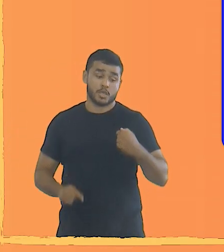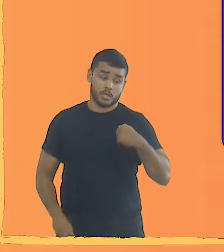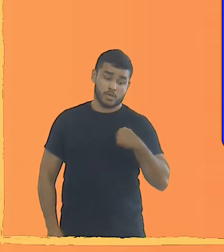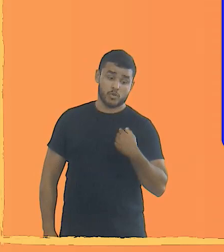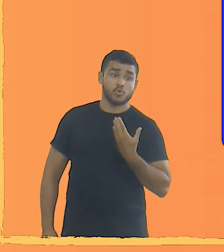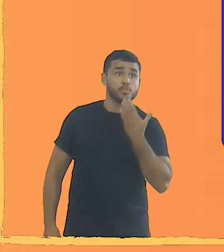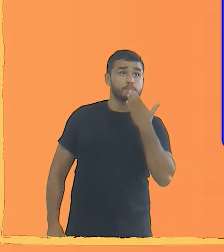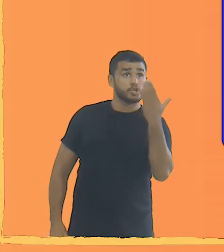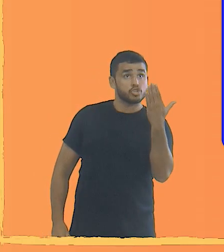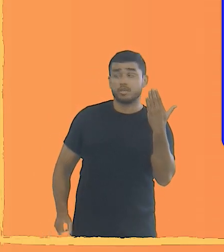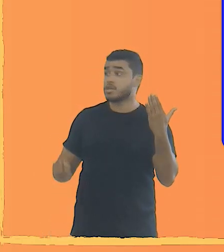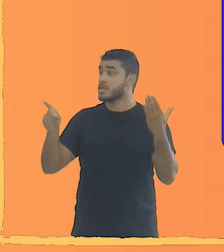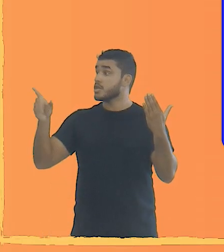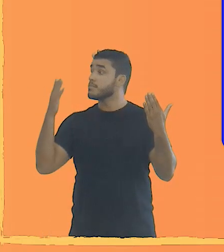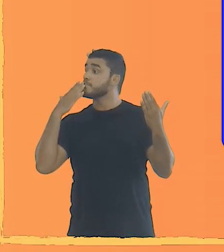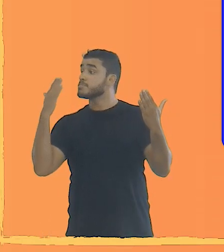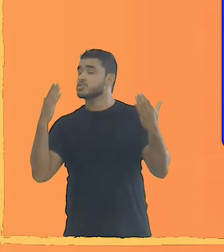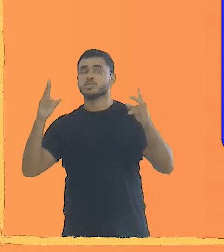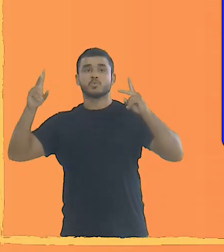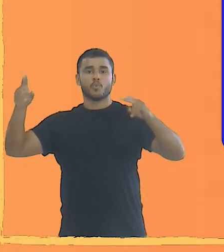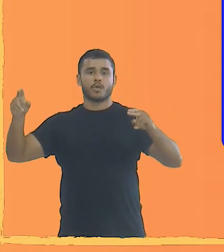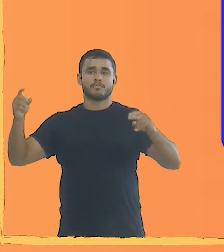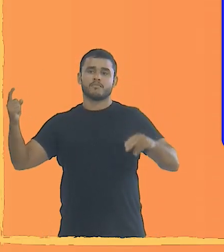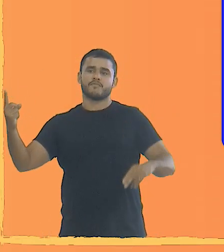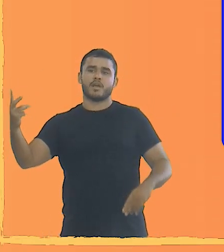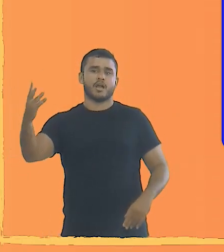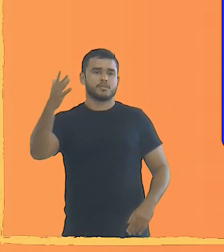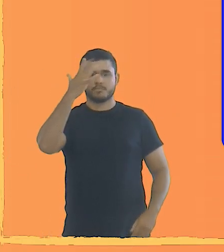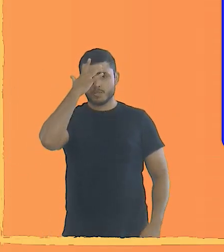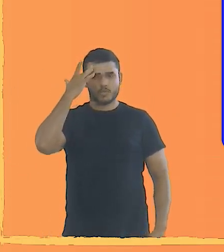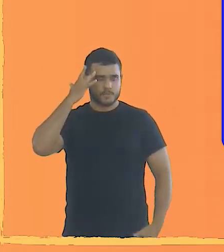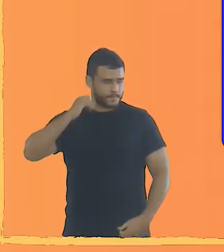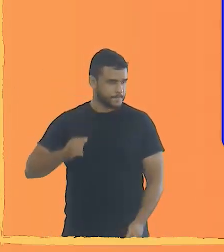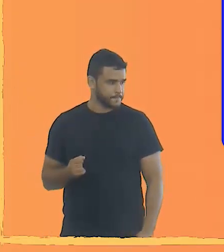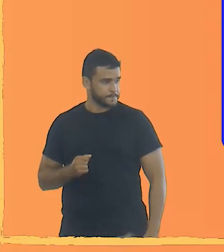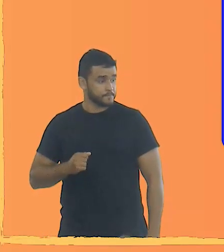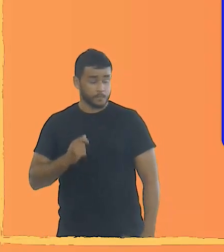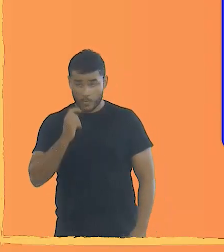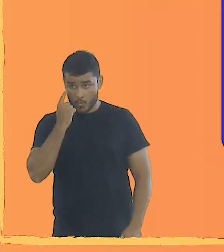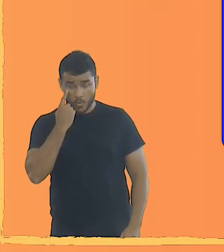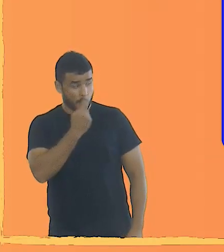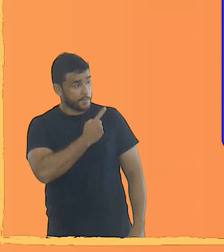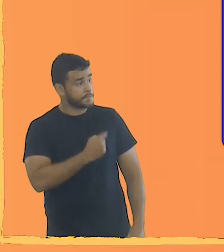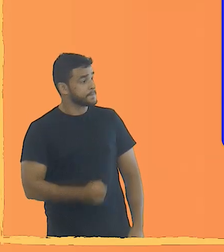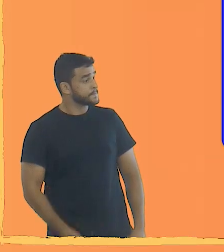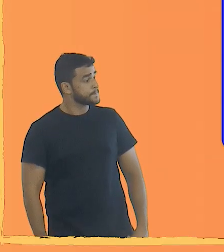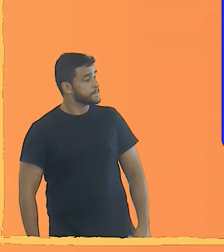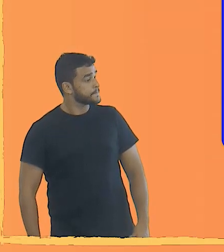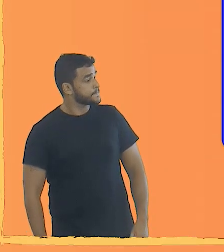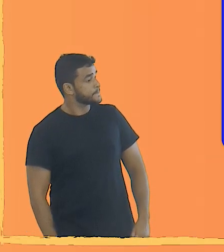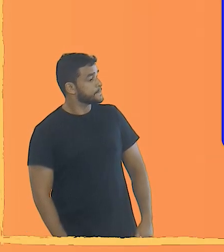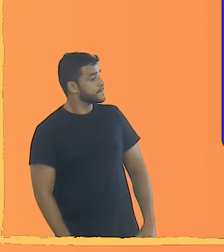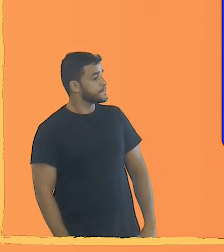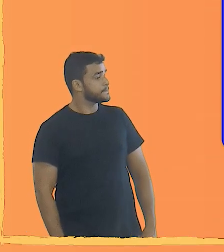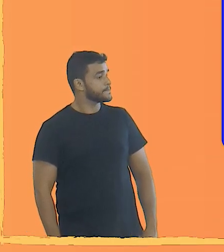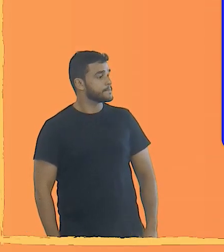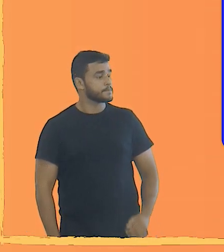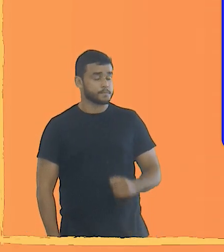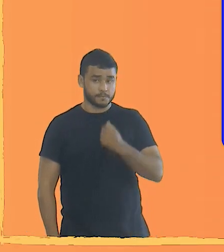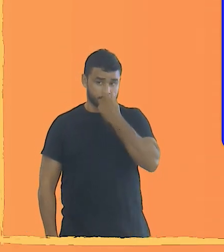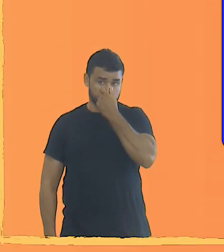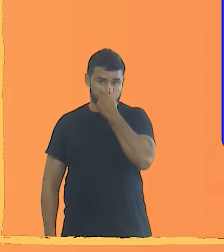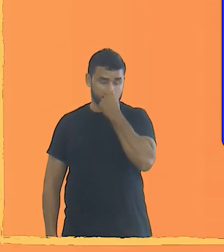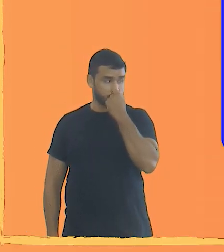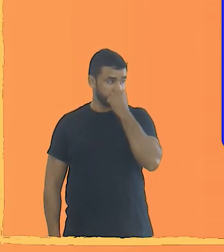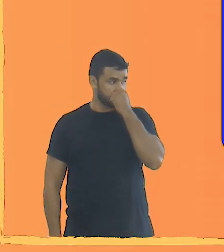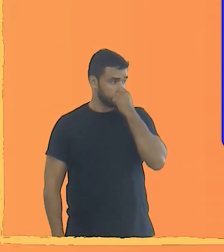de quantas maneiras diferentes? Então a gente vai começar a calcular. Eu vou colocar aqui a tabela. E tem uma coisa nessa questão,